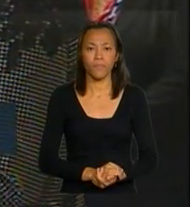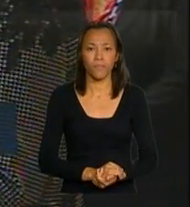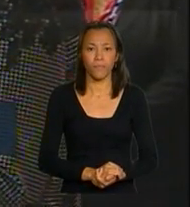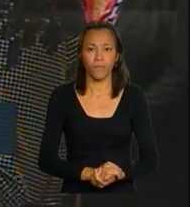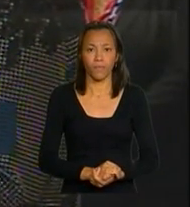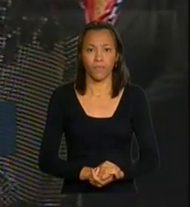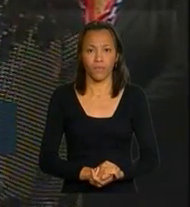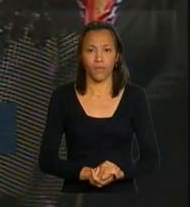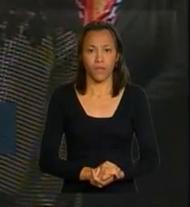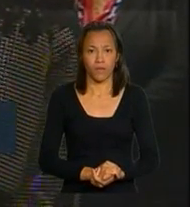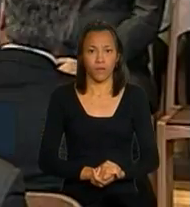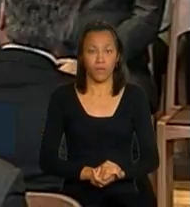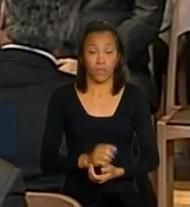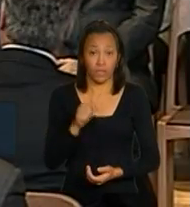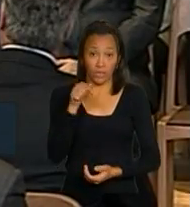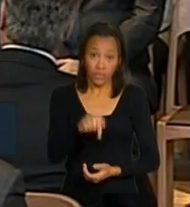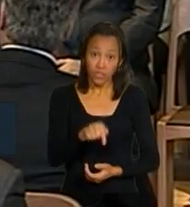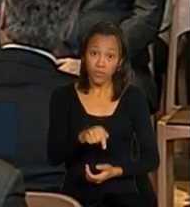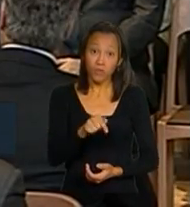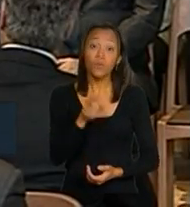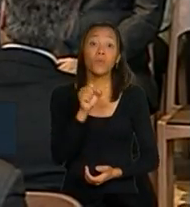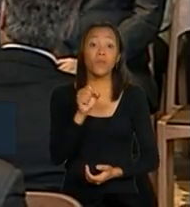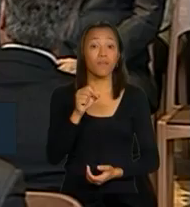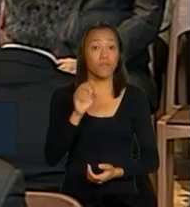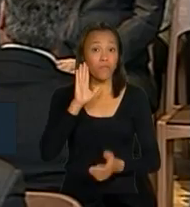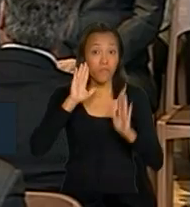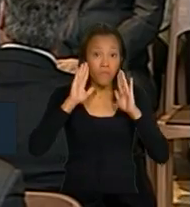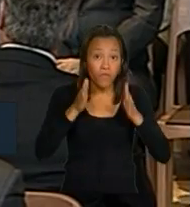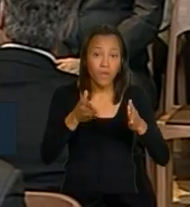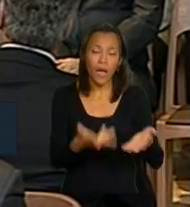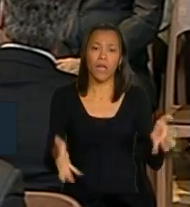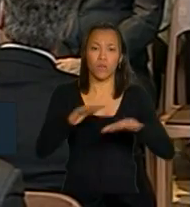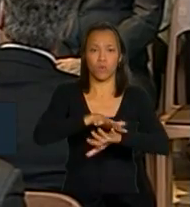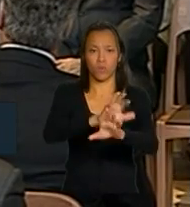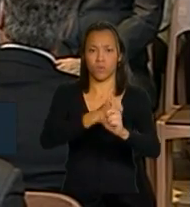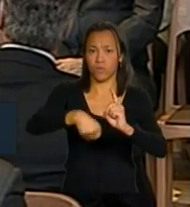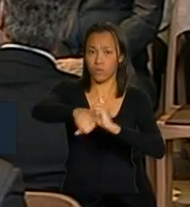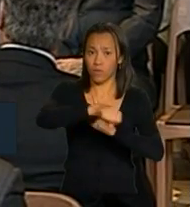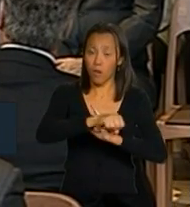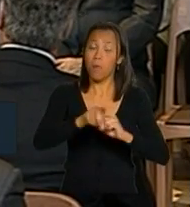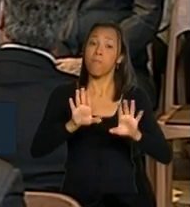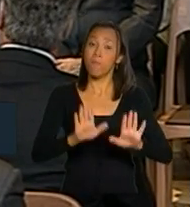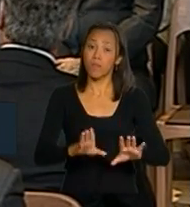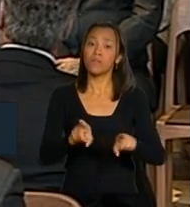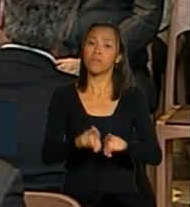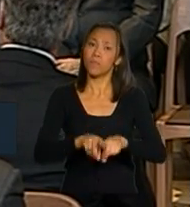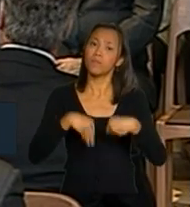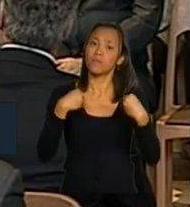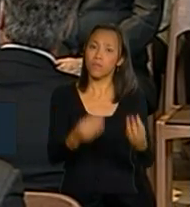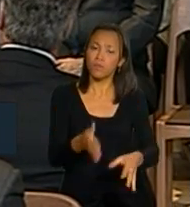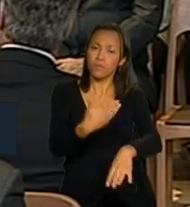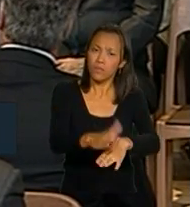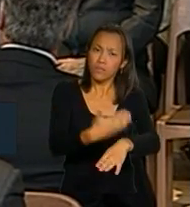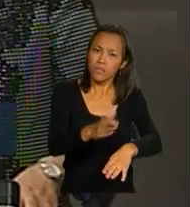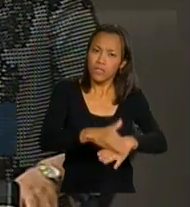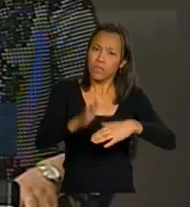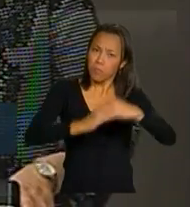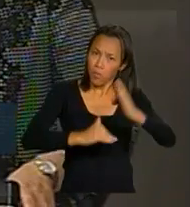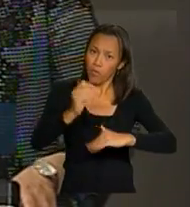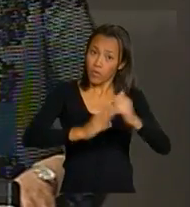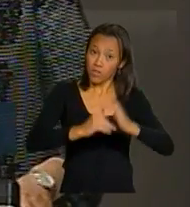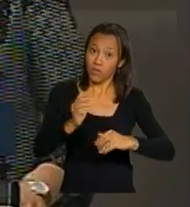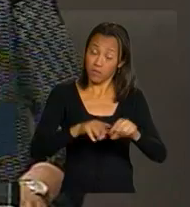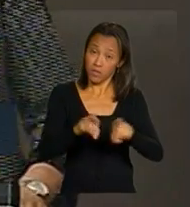isso, do ponto de vista da inclusão social, mas também da capacitação profissional e, portanto, do